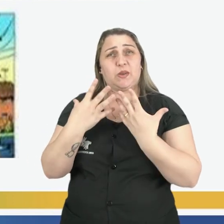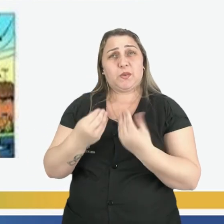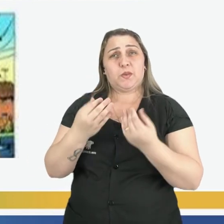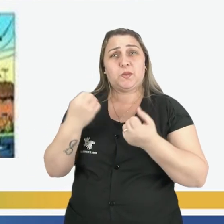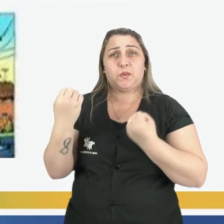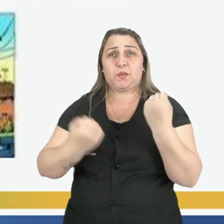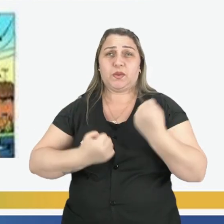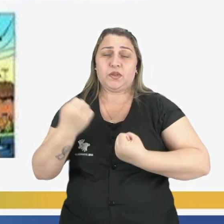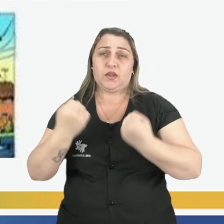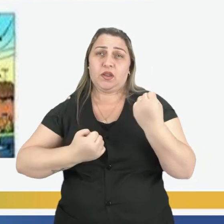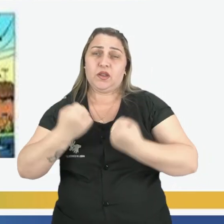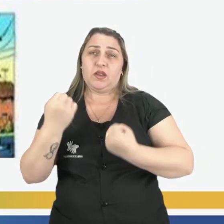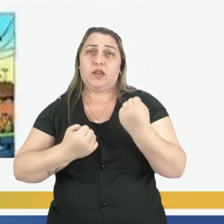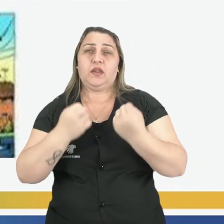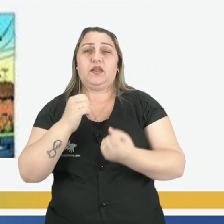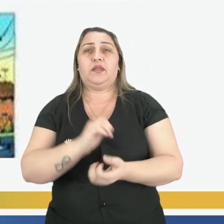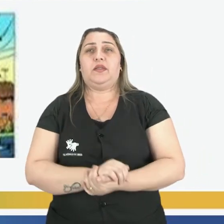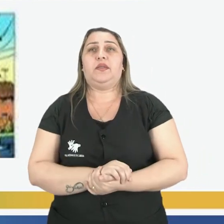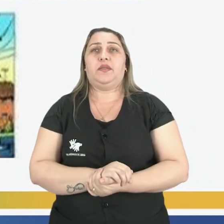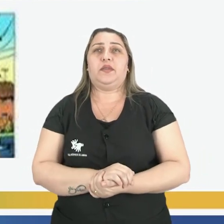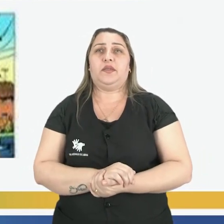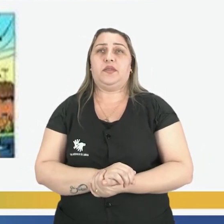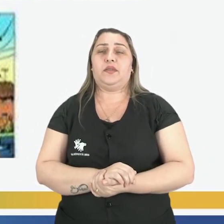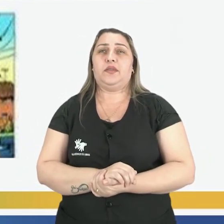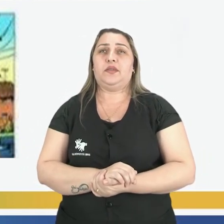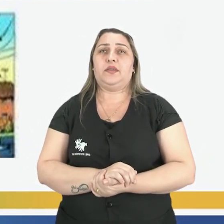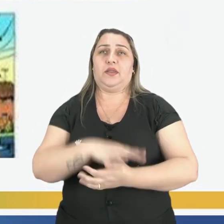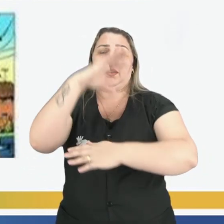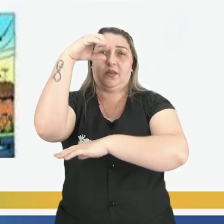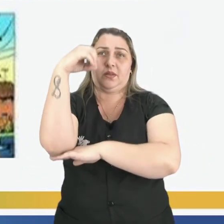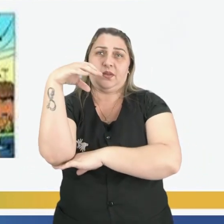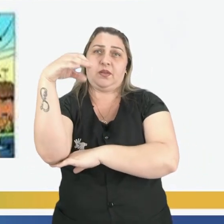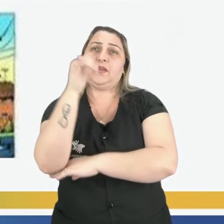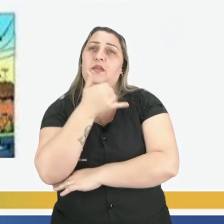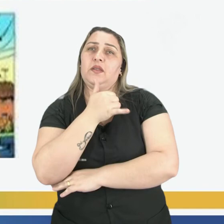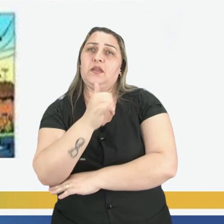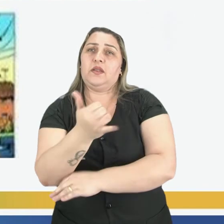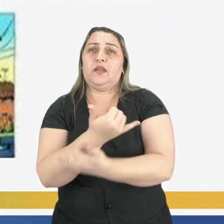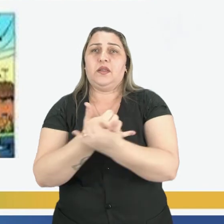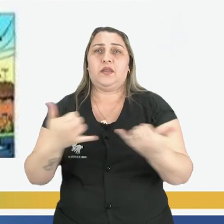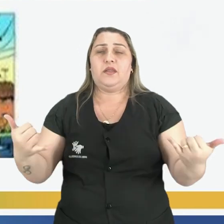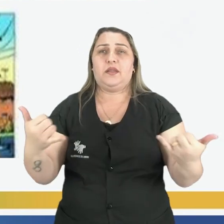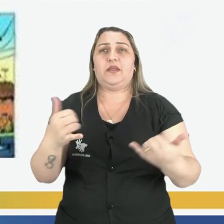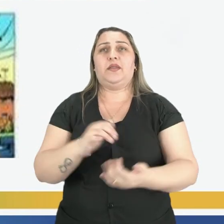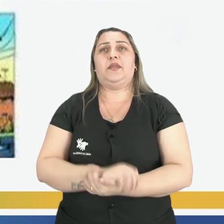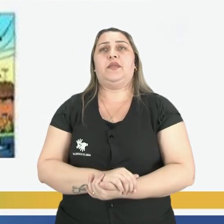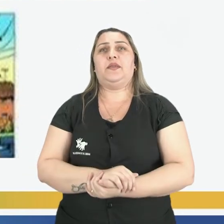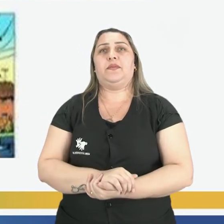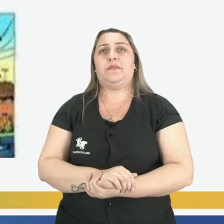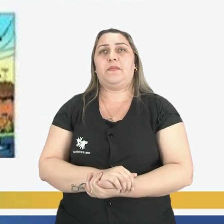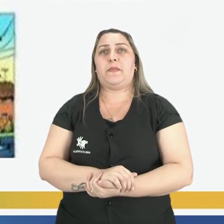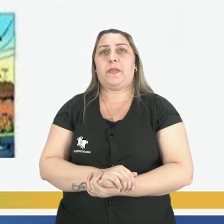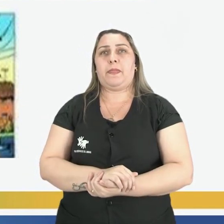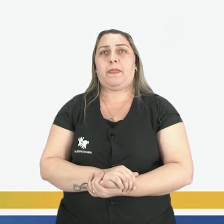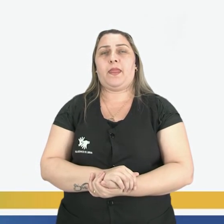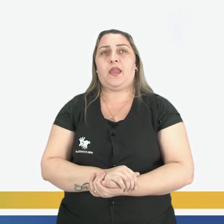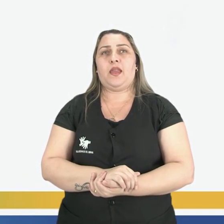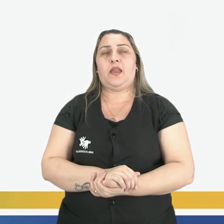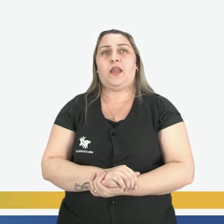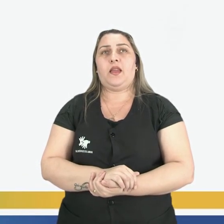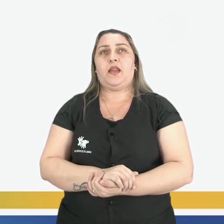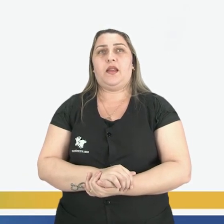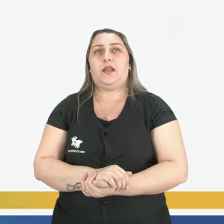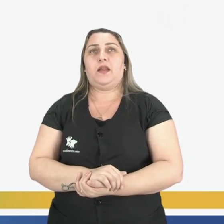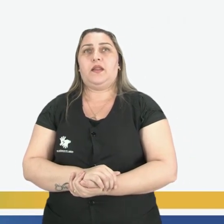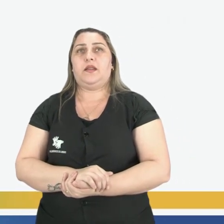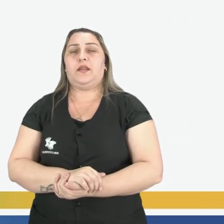de carros, muitas redes elétricas, muitas habitações.